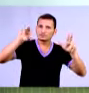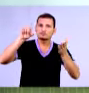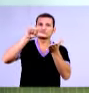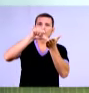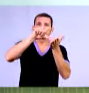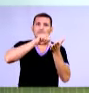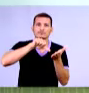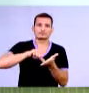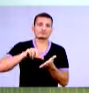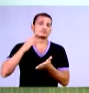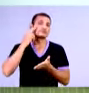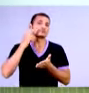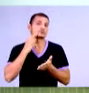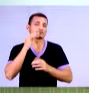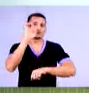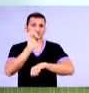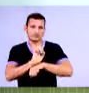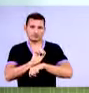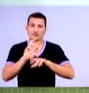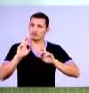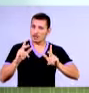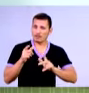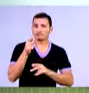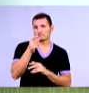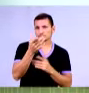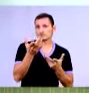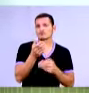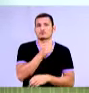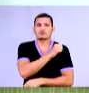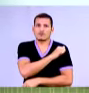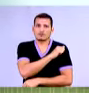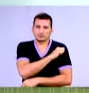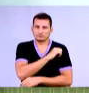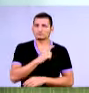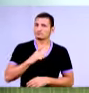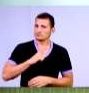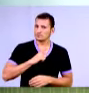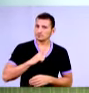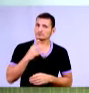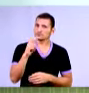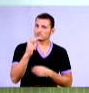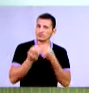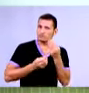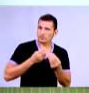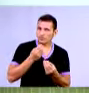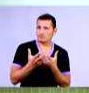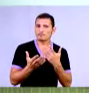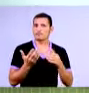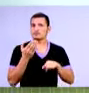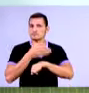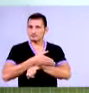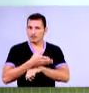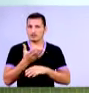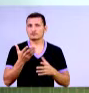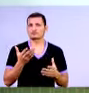Rondônia, né? Claro que você aí, como aluno, tem as formas de participar